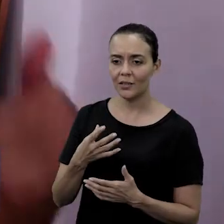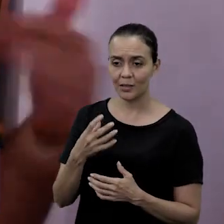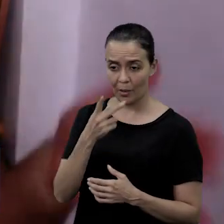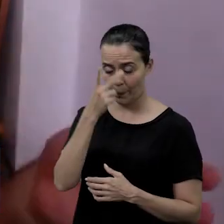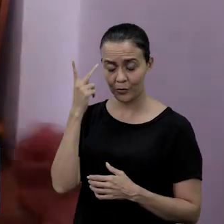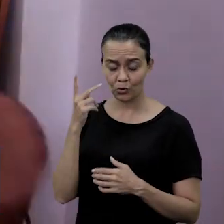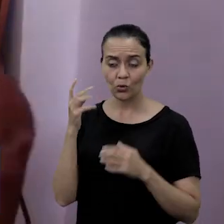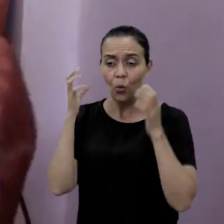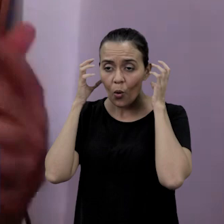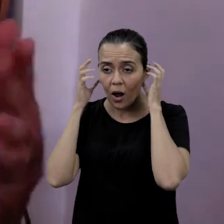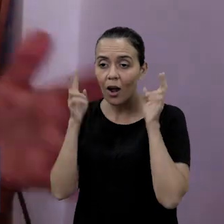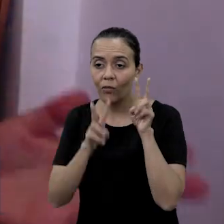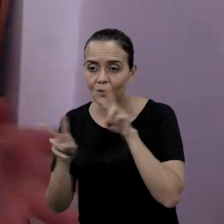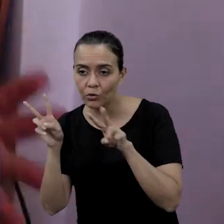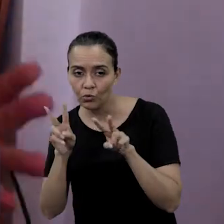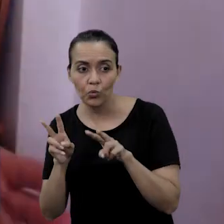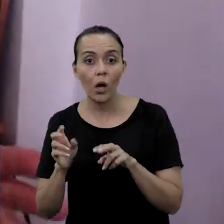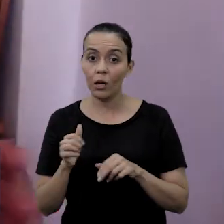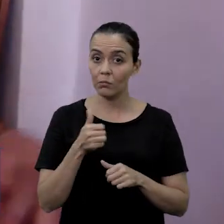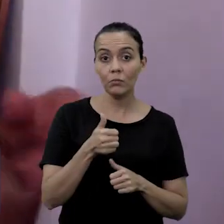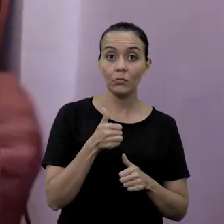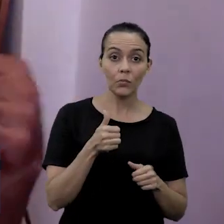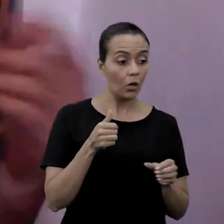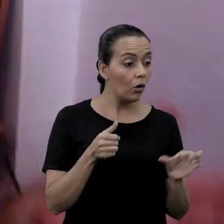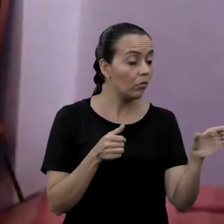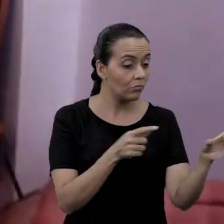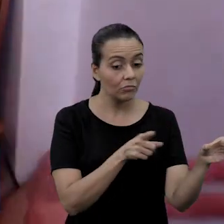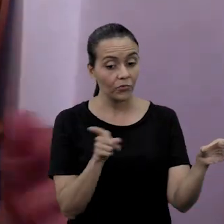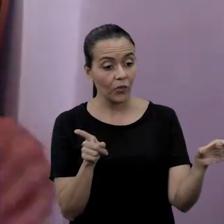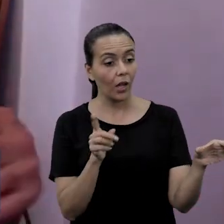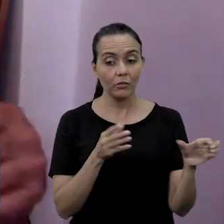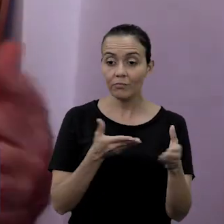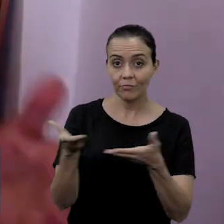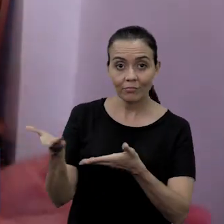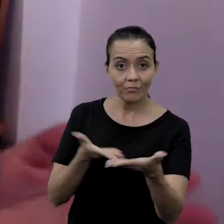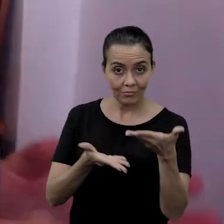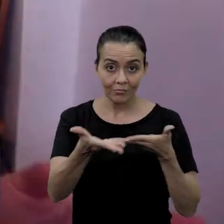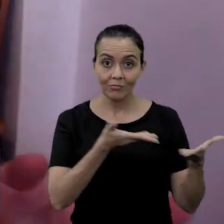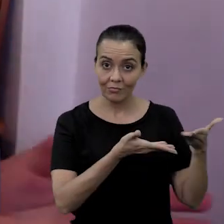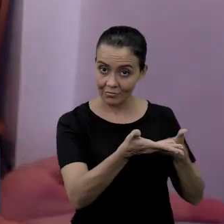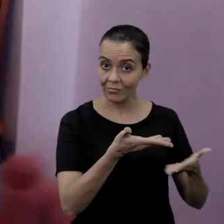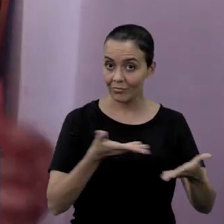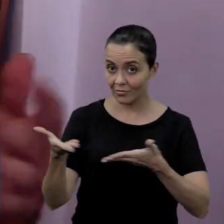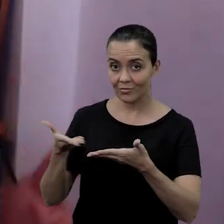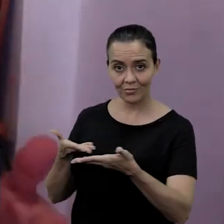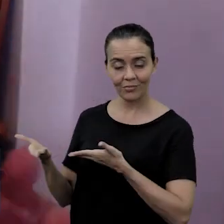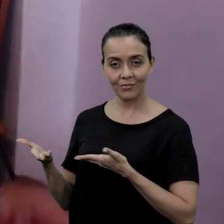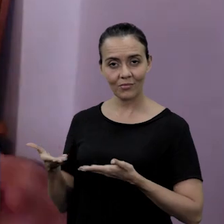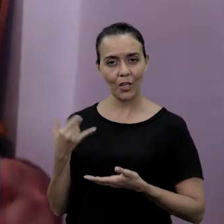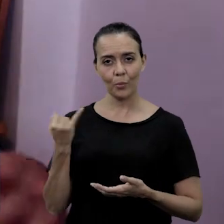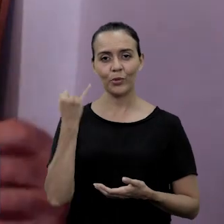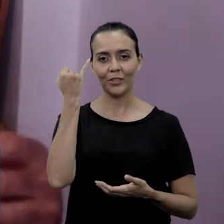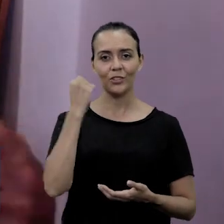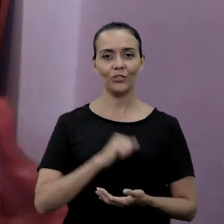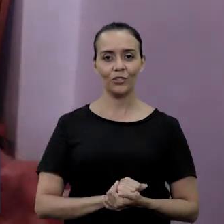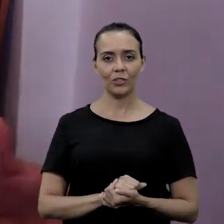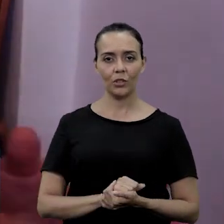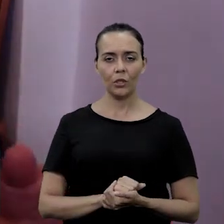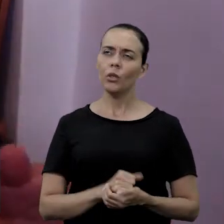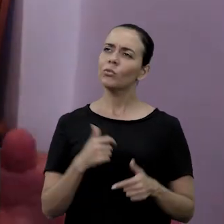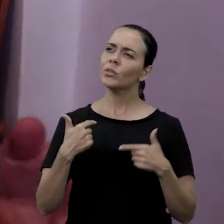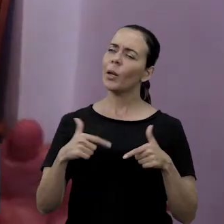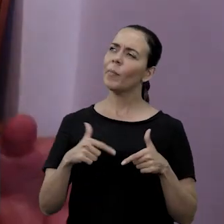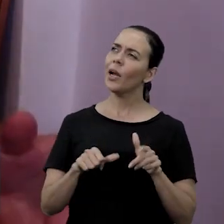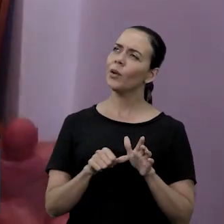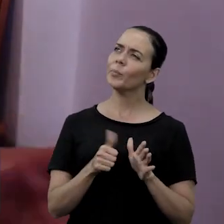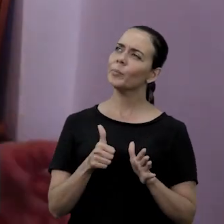Então, aos poucos, por indicações, um recomenda, legal. Então, eu comecei os primeiros